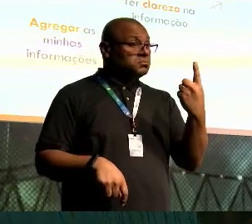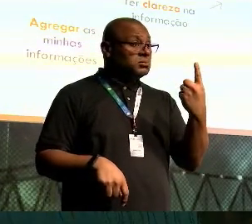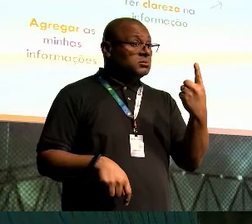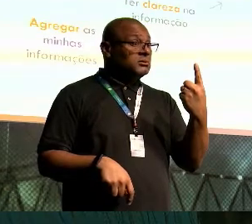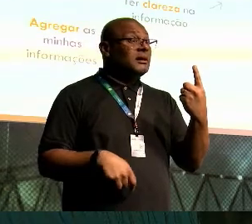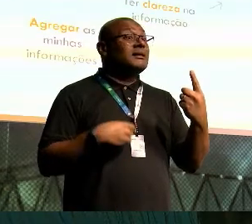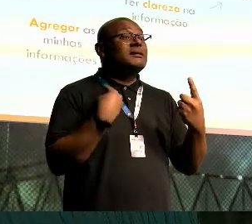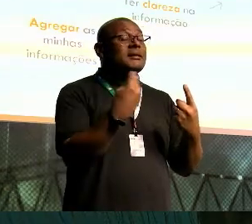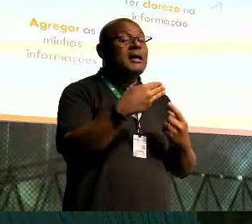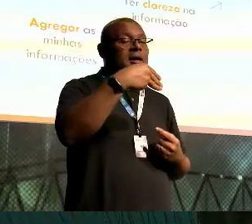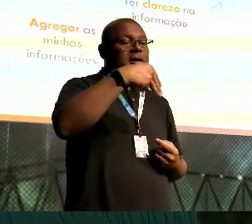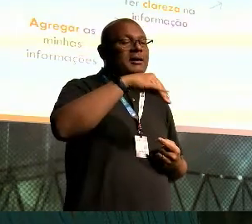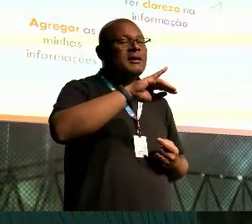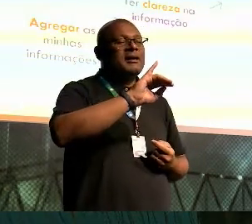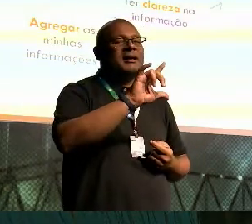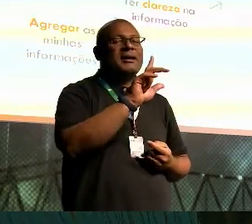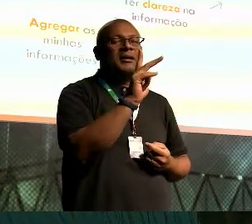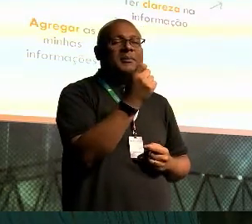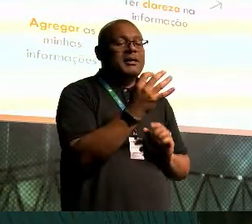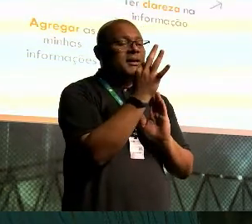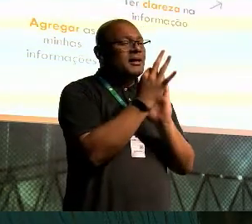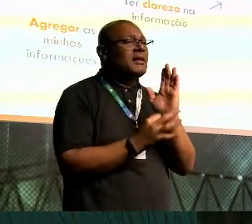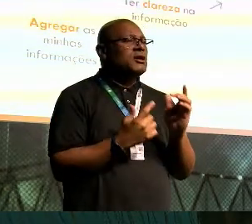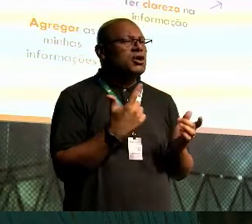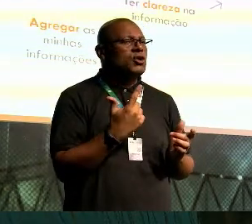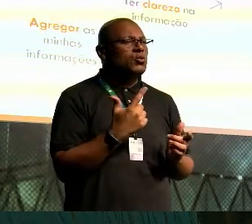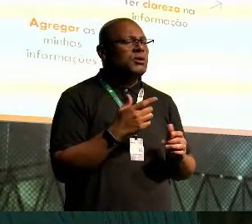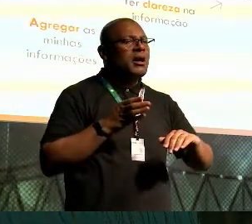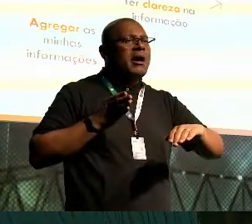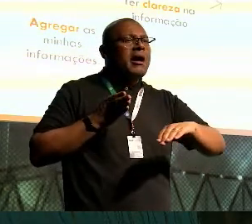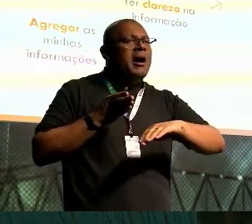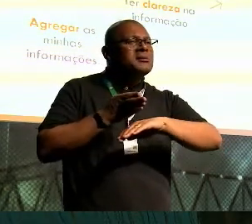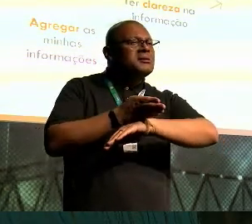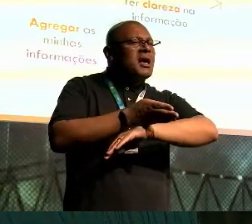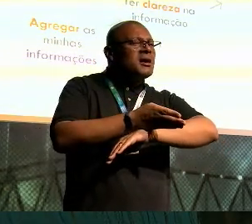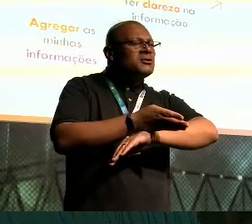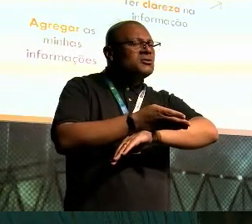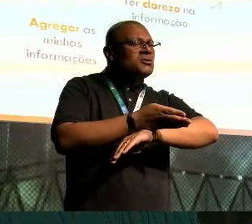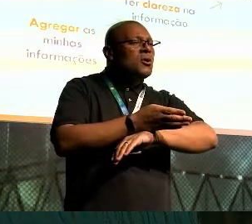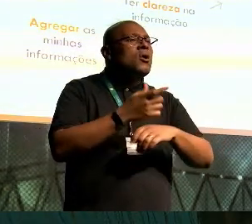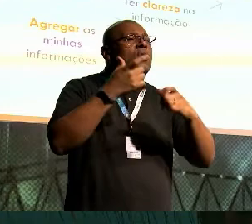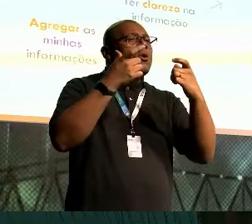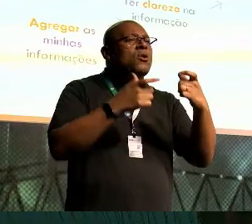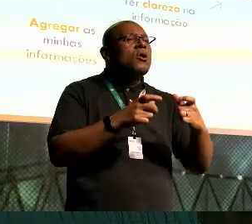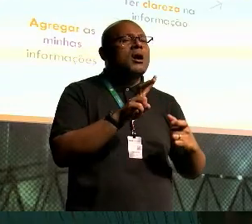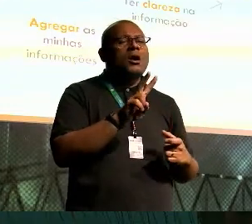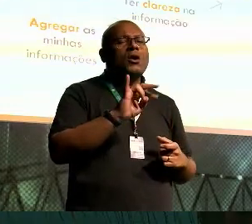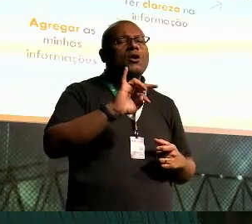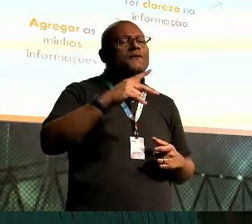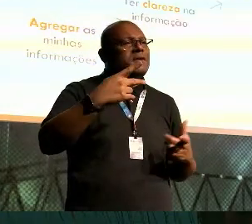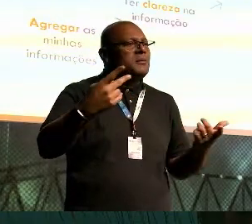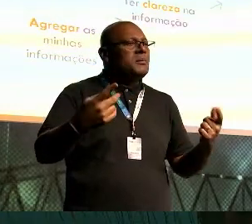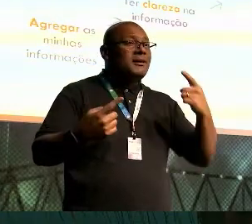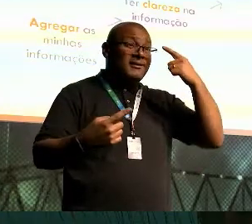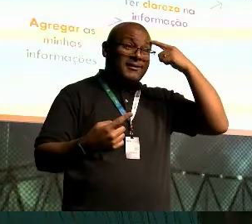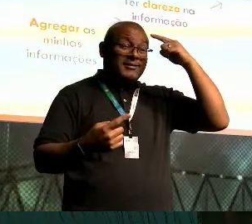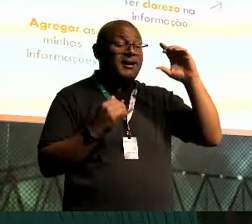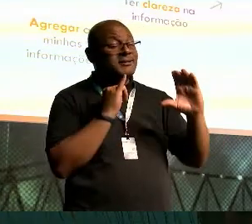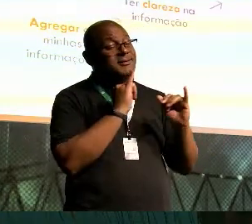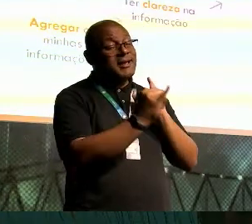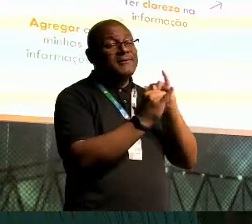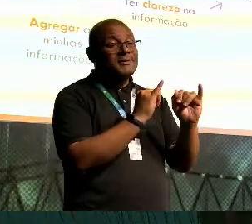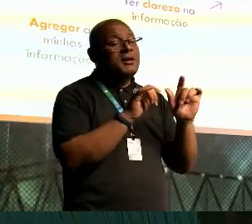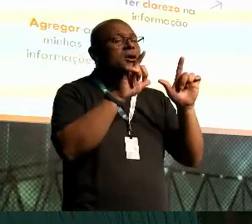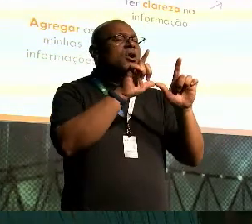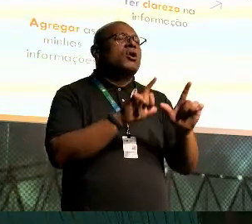mais milhas, que não tem taxa e que você tem acesso a X sala VIPs, enfim. Então, trazer insights desse tipo. E,